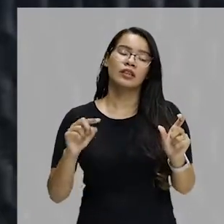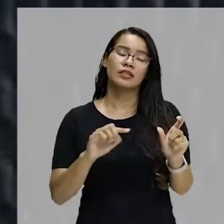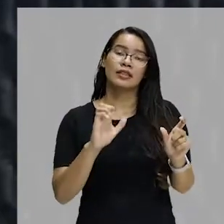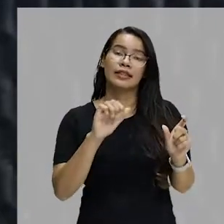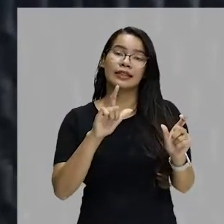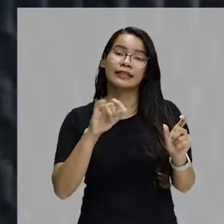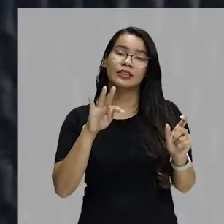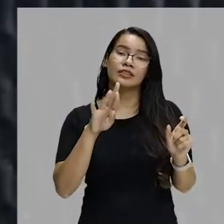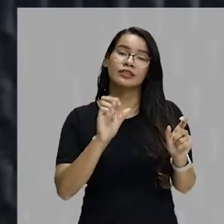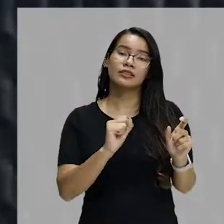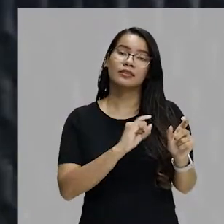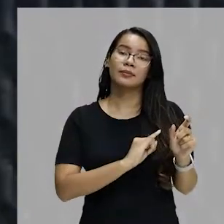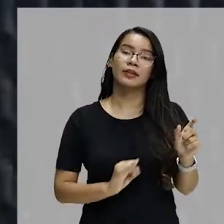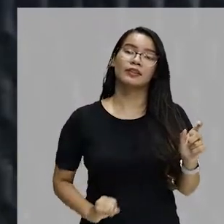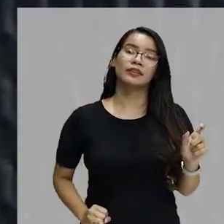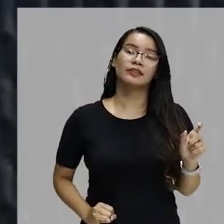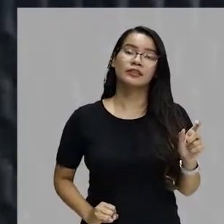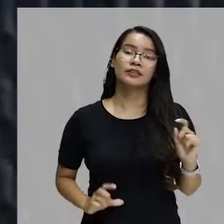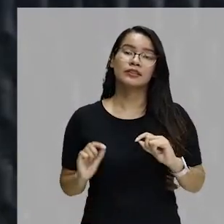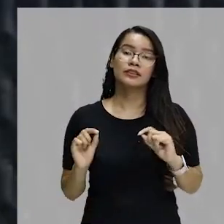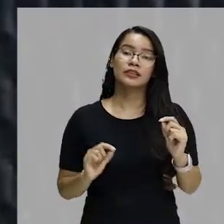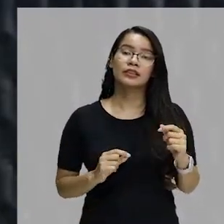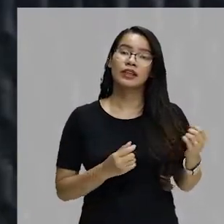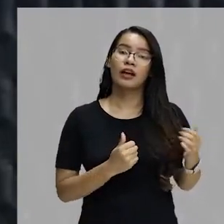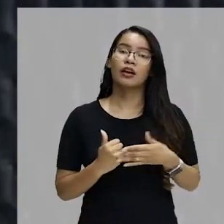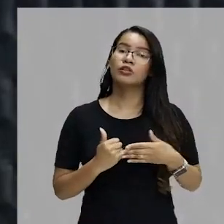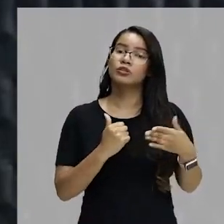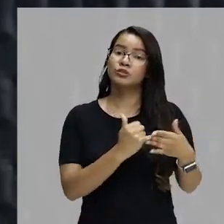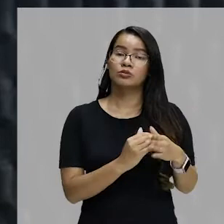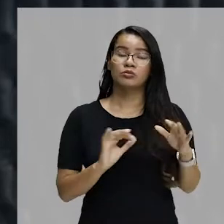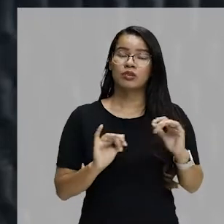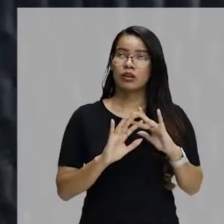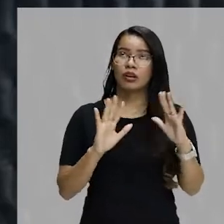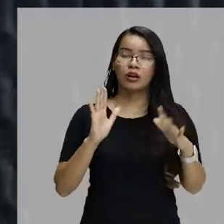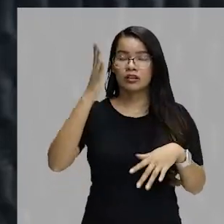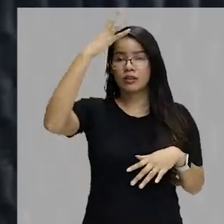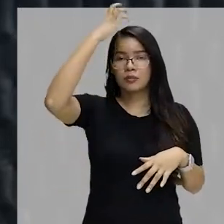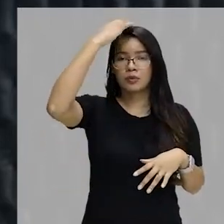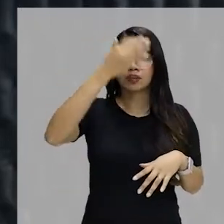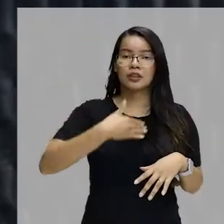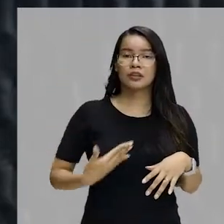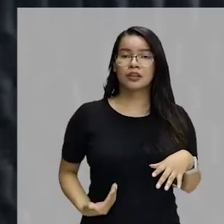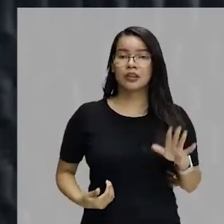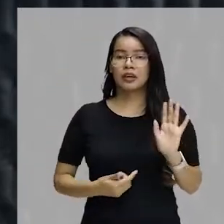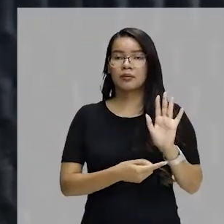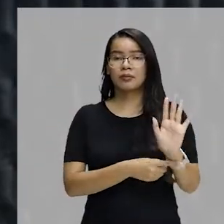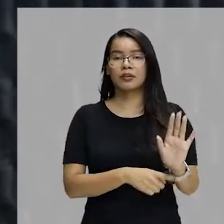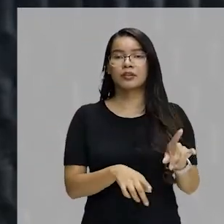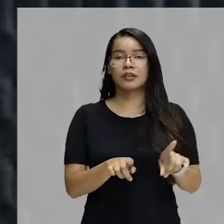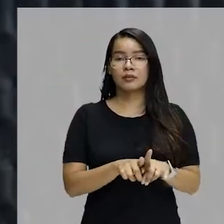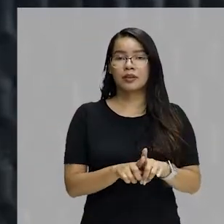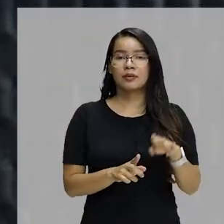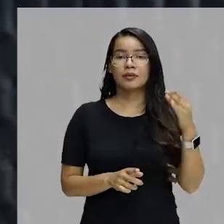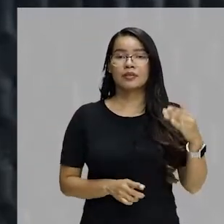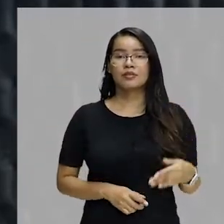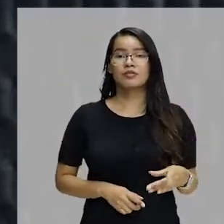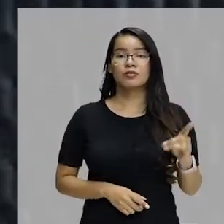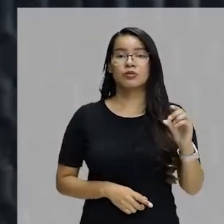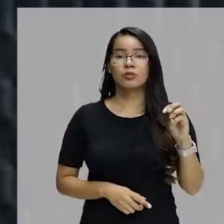elites imperiais, que apoiam, evidentemente, a monarquia, que apoiam a presença de Dom Pedro no